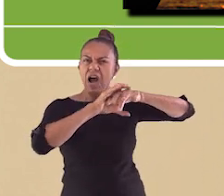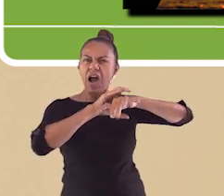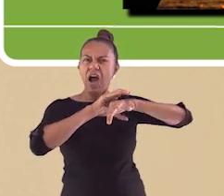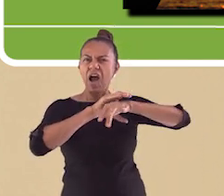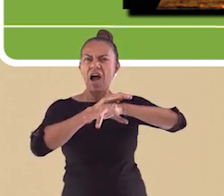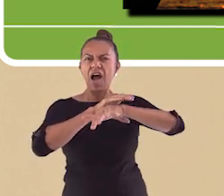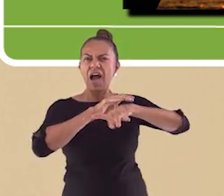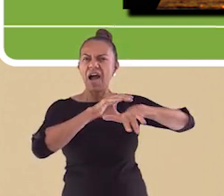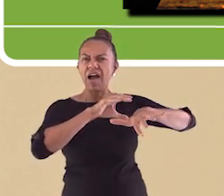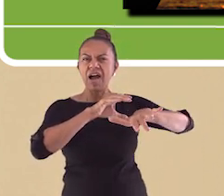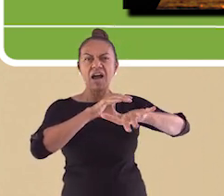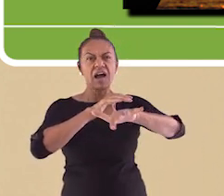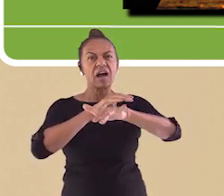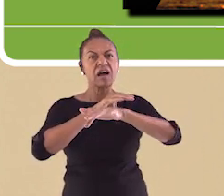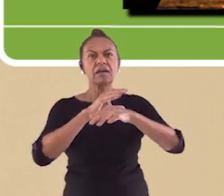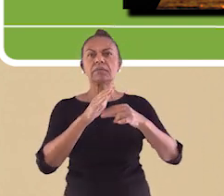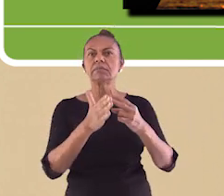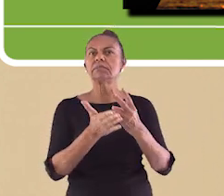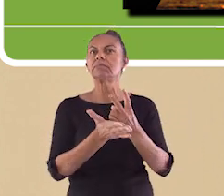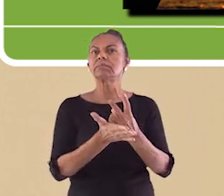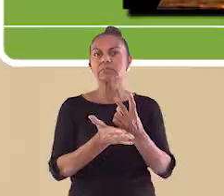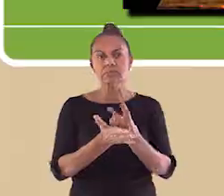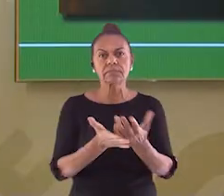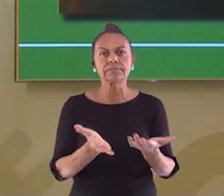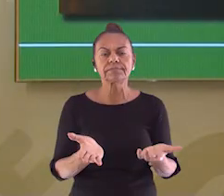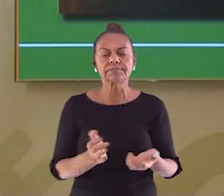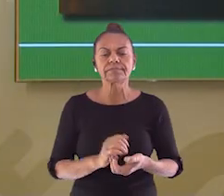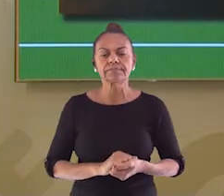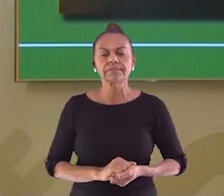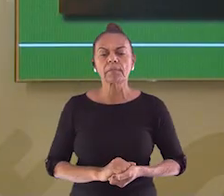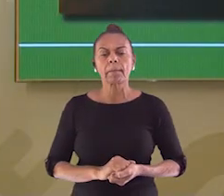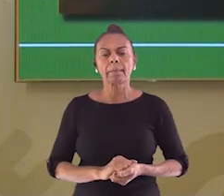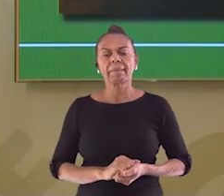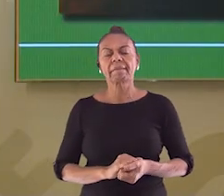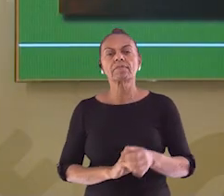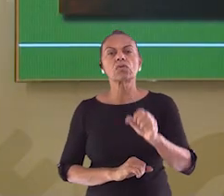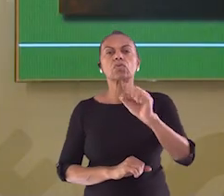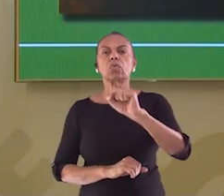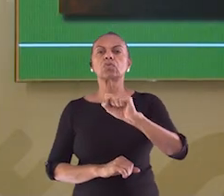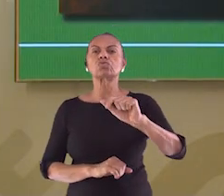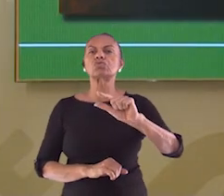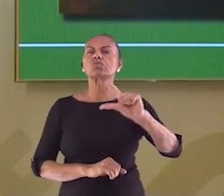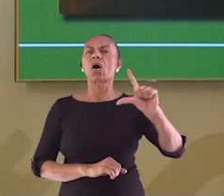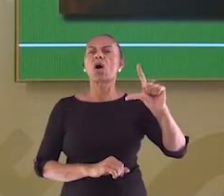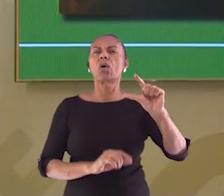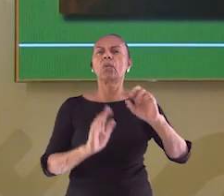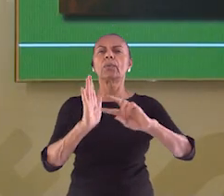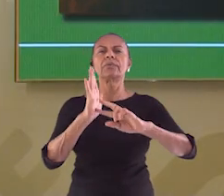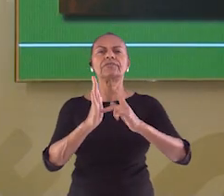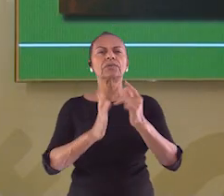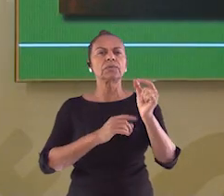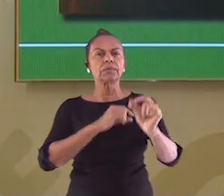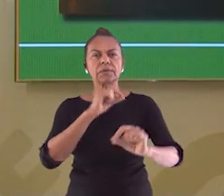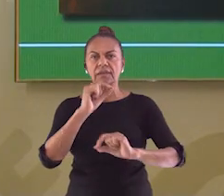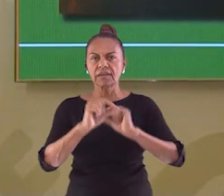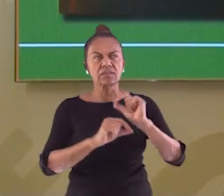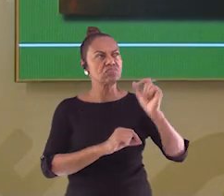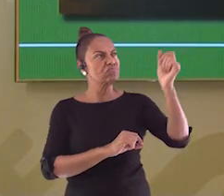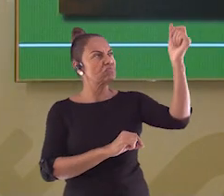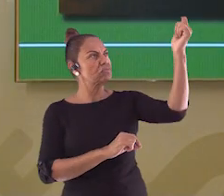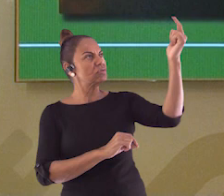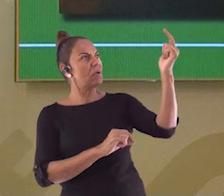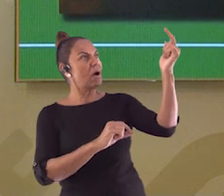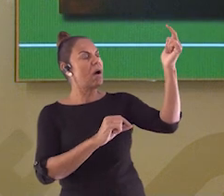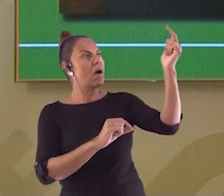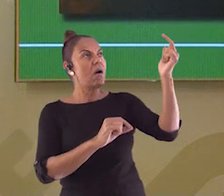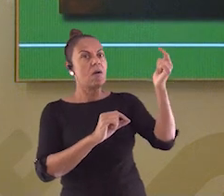nós, pois estamos a uma distância segura. E o que é o Sol? O Sol é uma estrela e essa bola